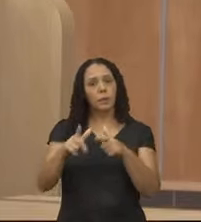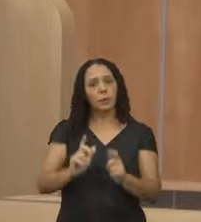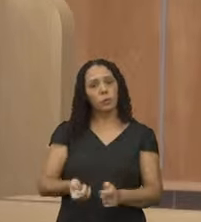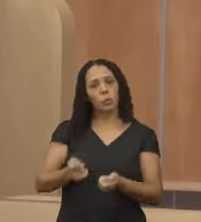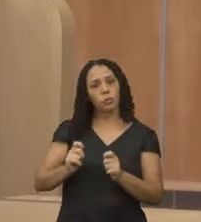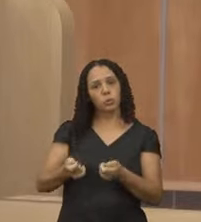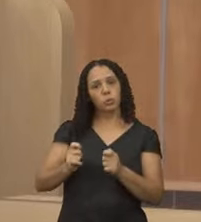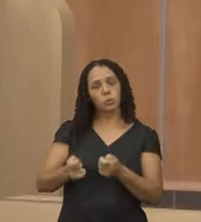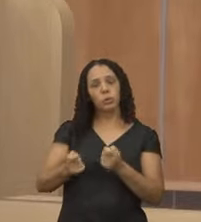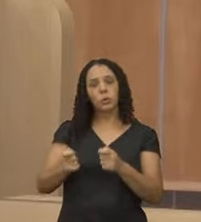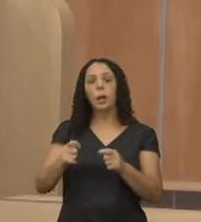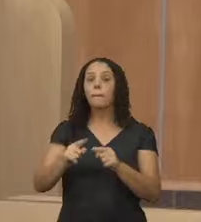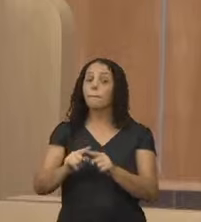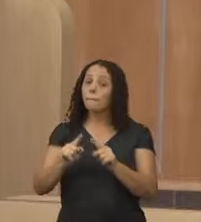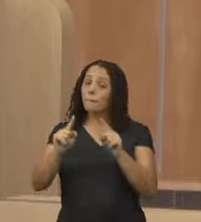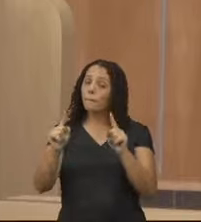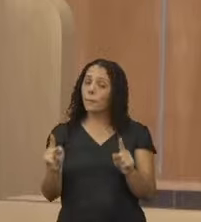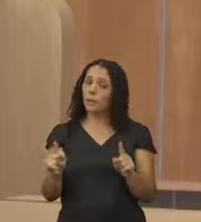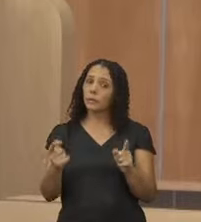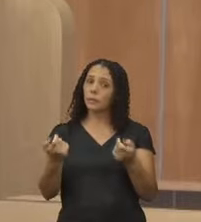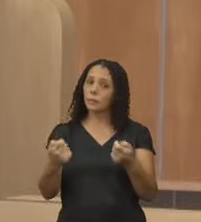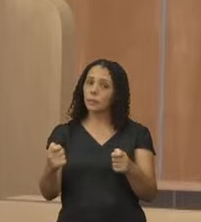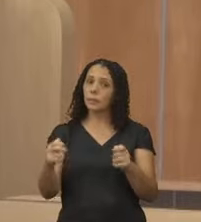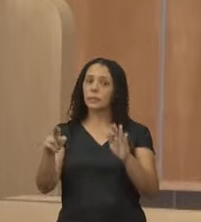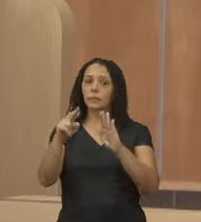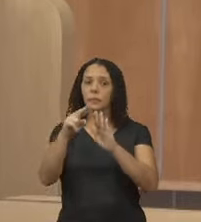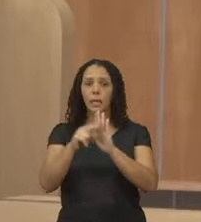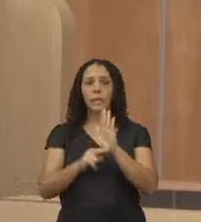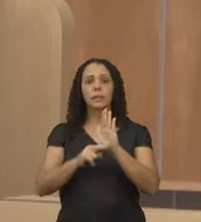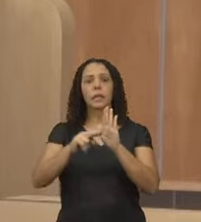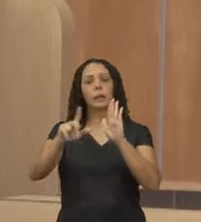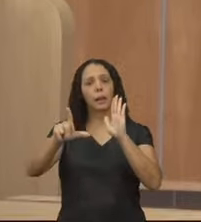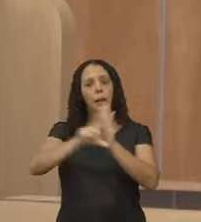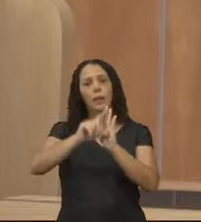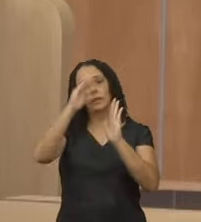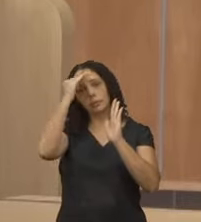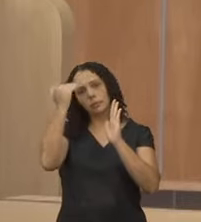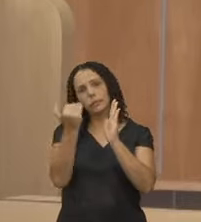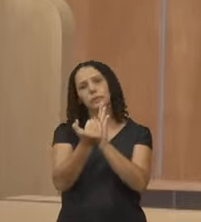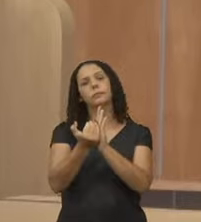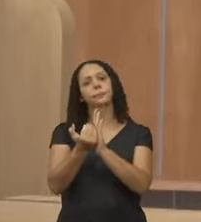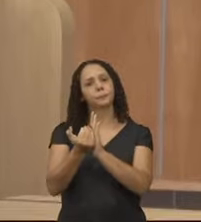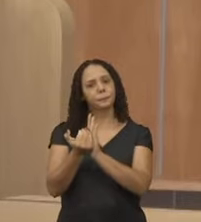desde que sigam todas as normas e as leis vigentes.